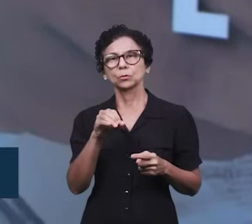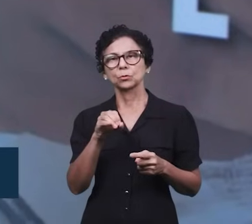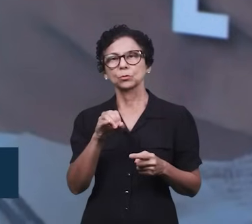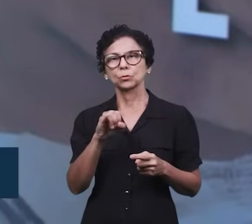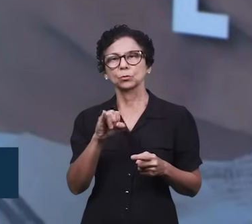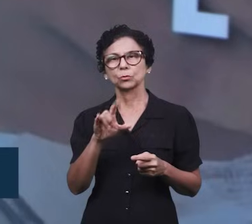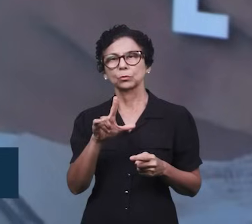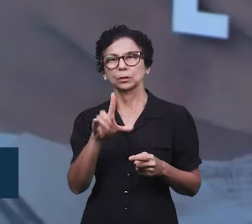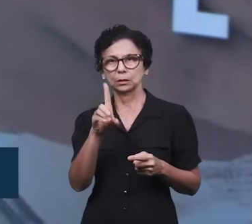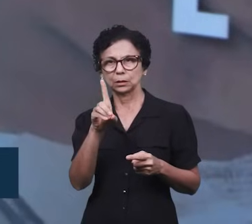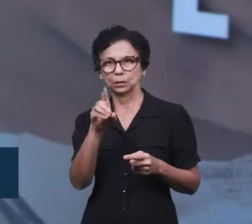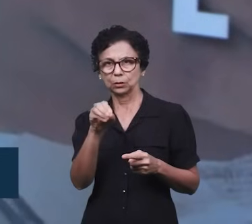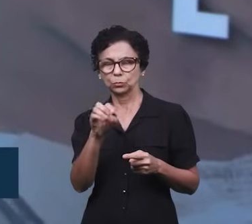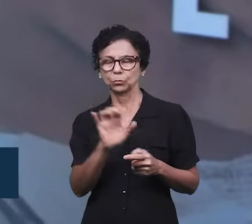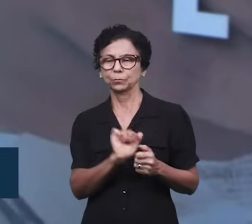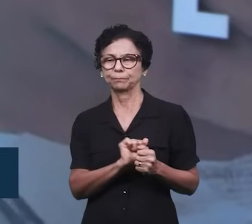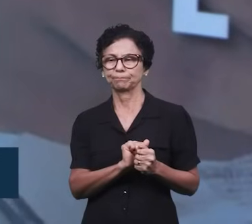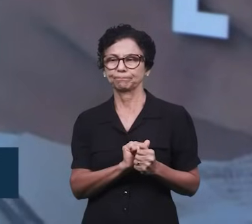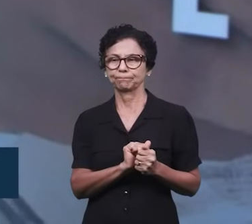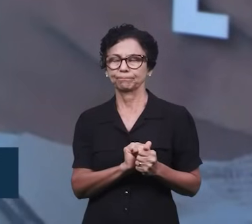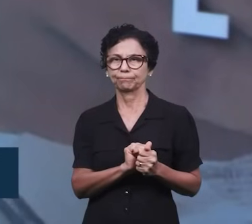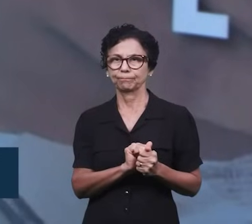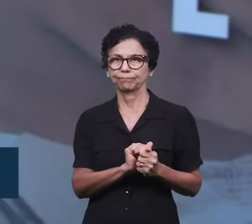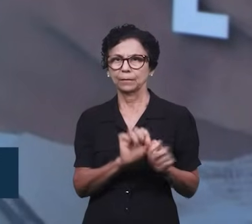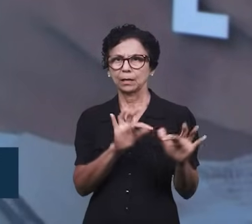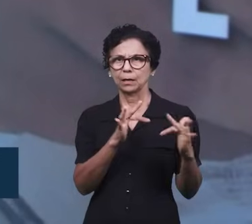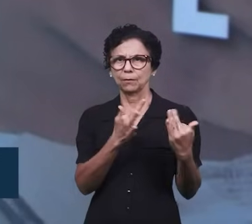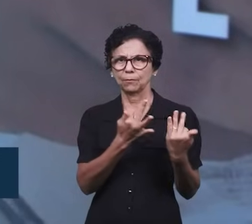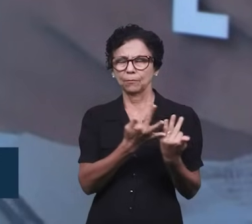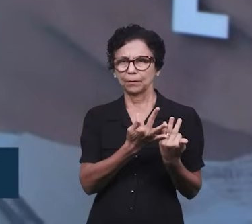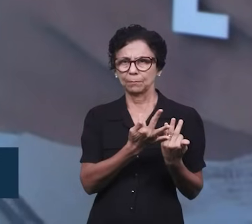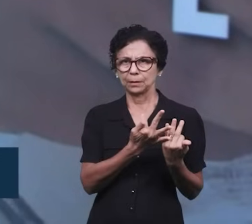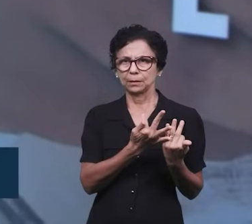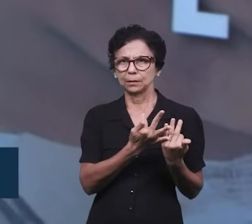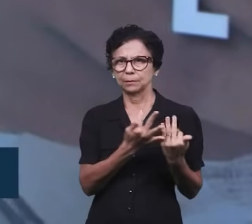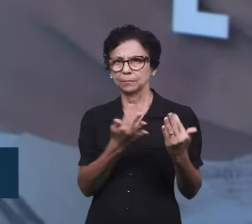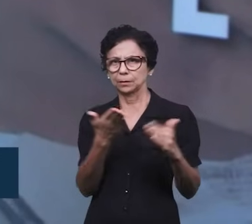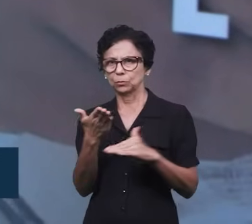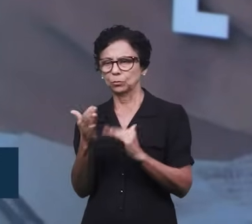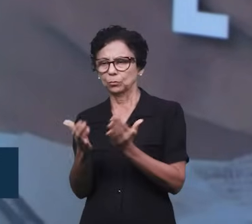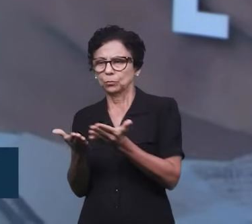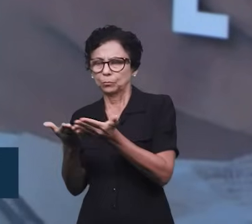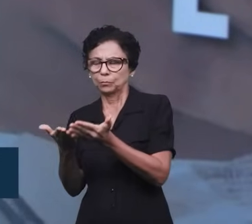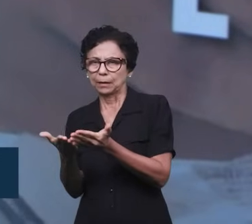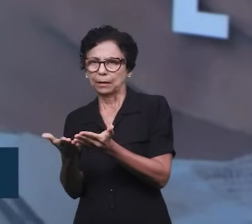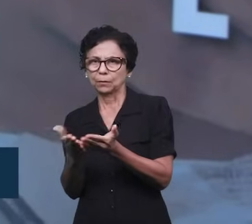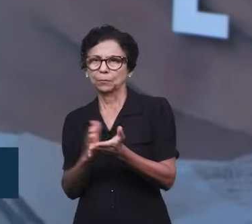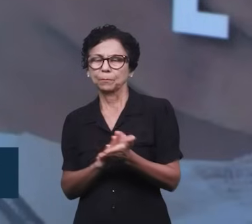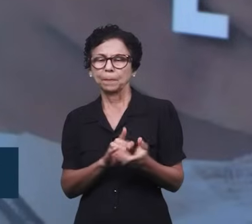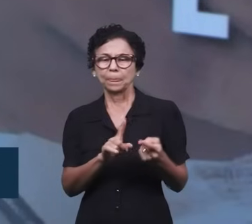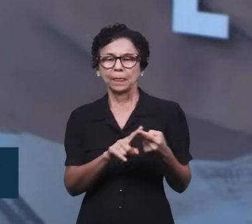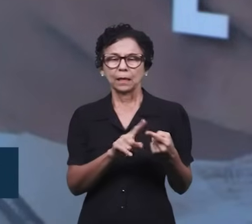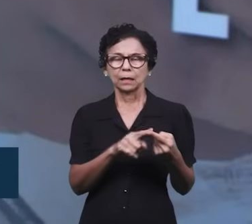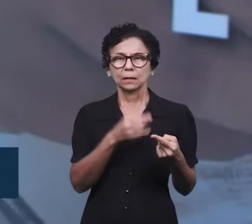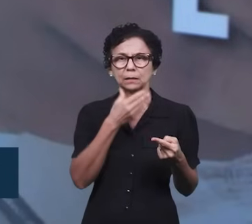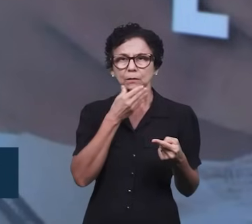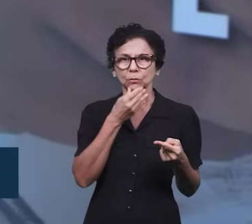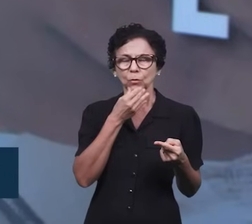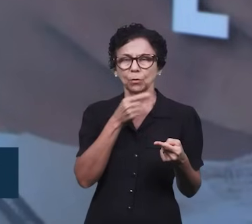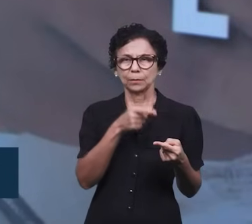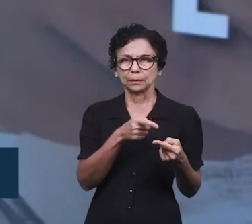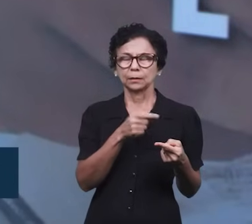uma situação por conta de um acidente que ele sofreu, que, obviamente,